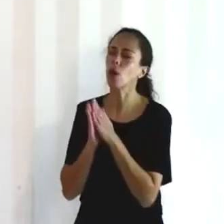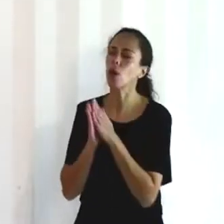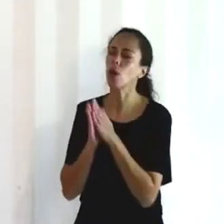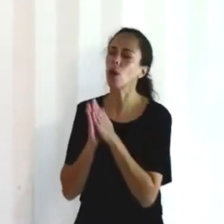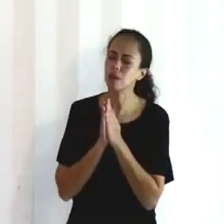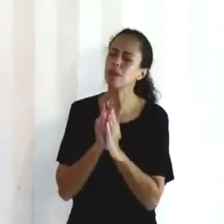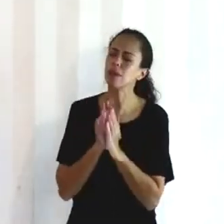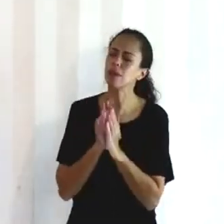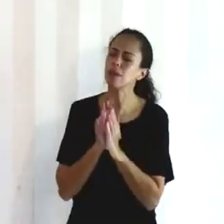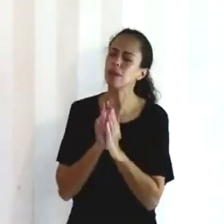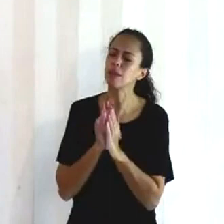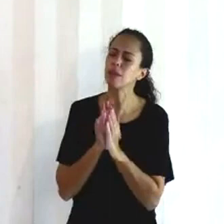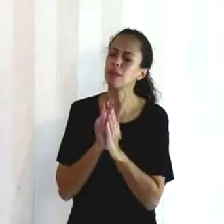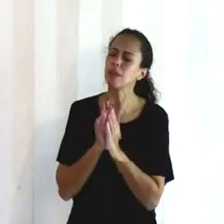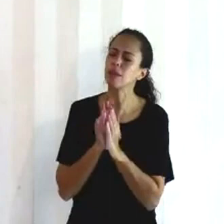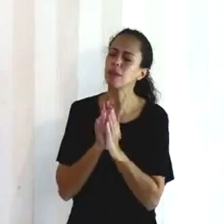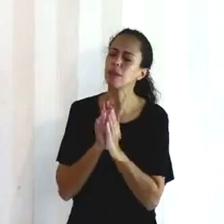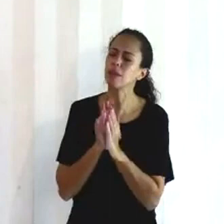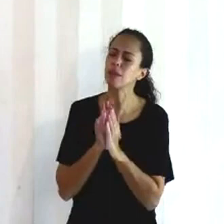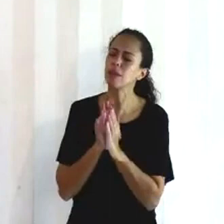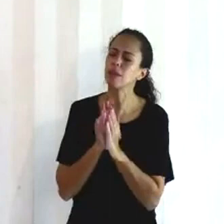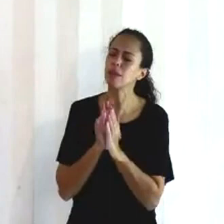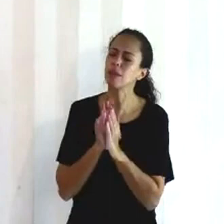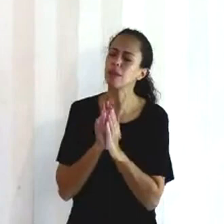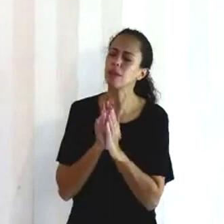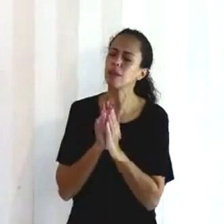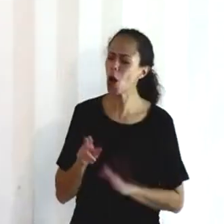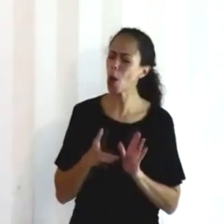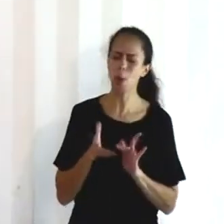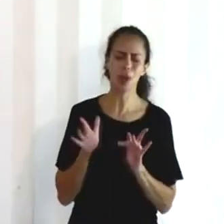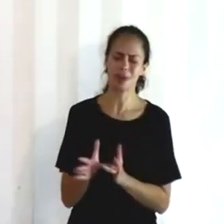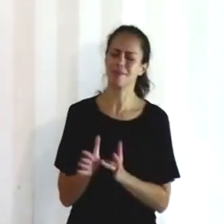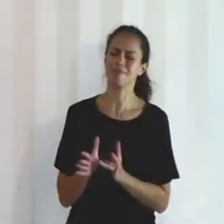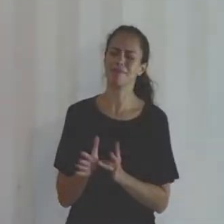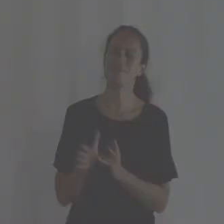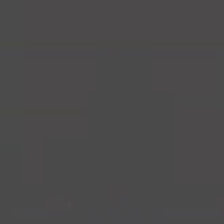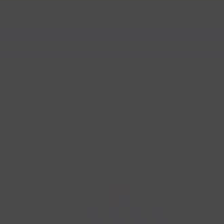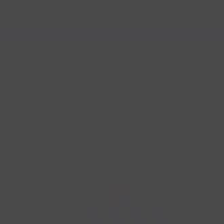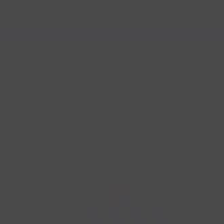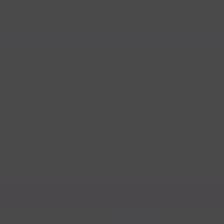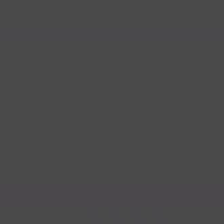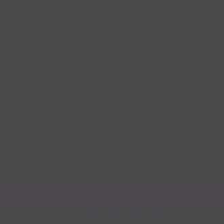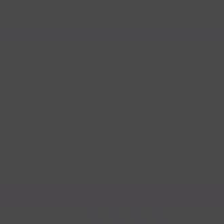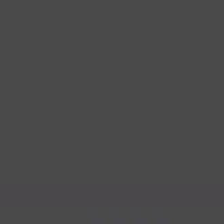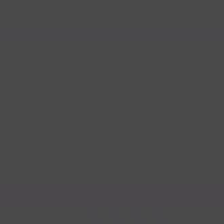uma vez, pedindo perdão por nossos pecados, em nome de Jesus. Amém.